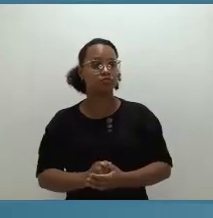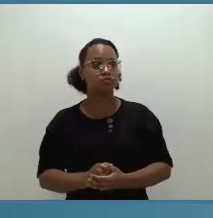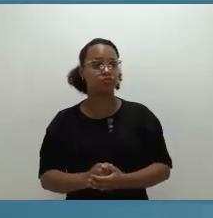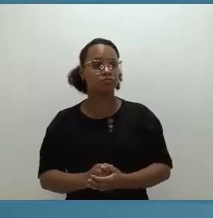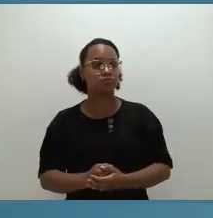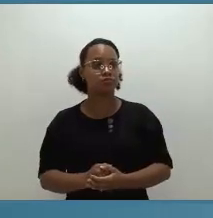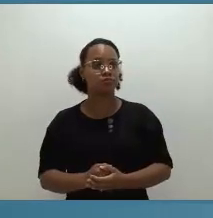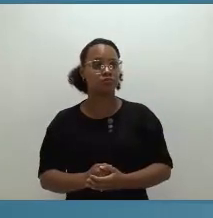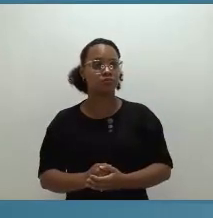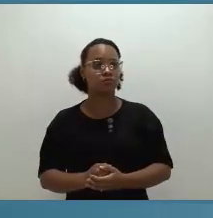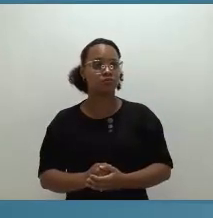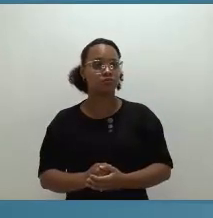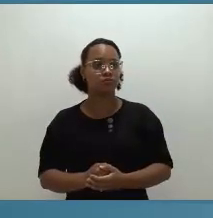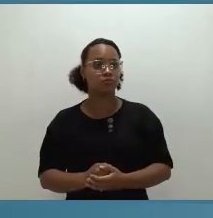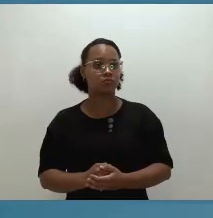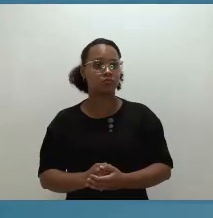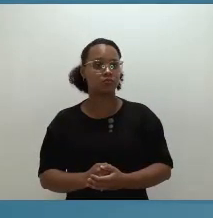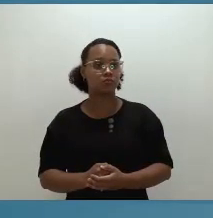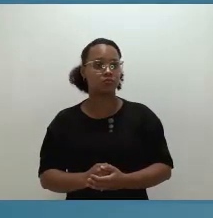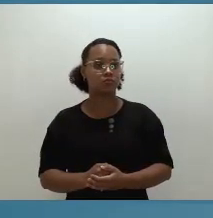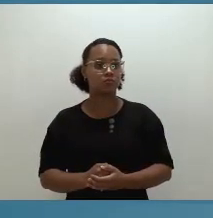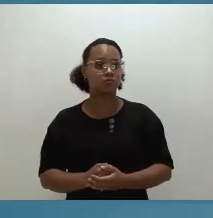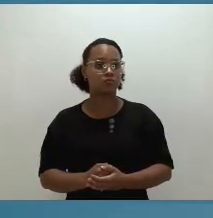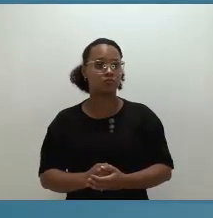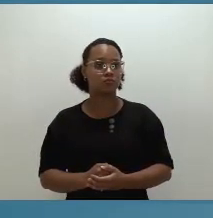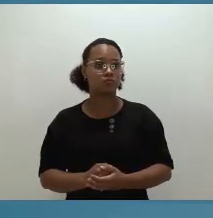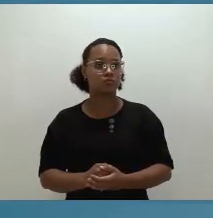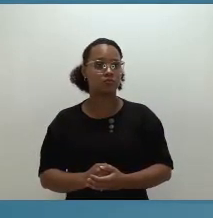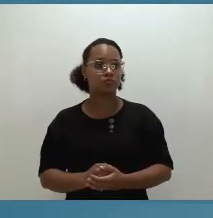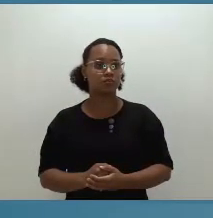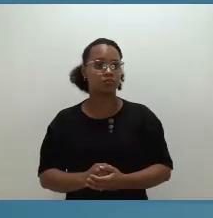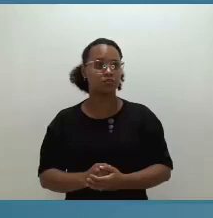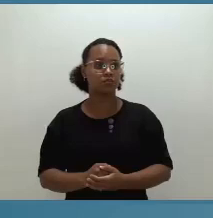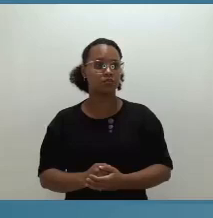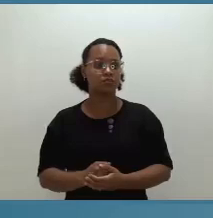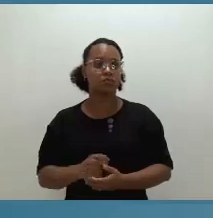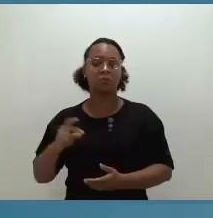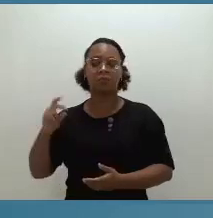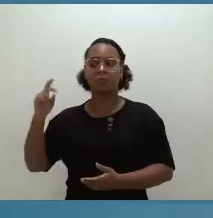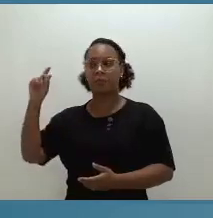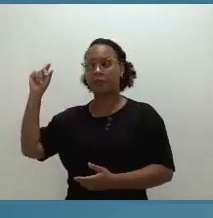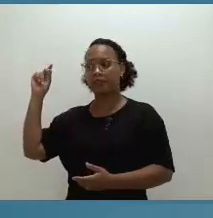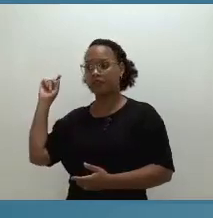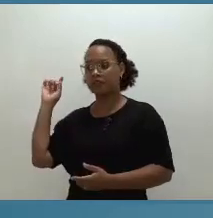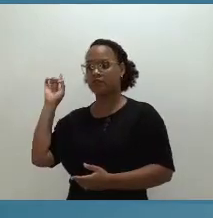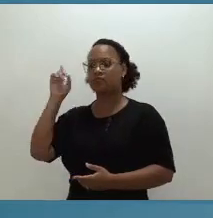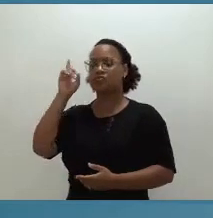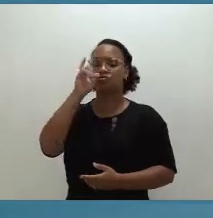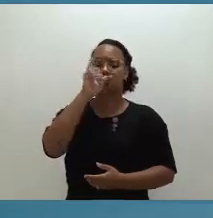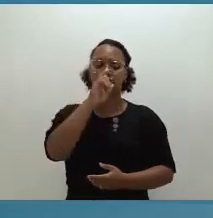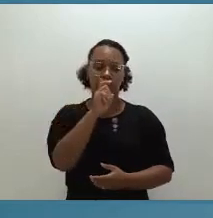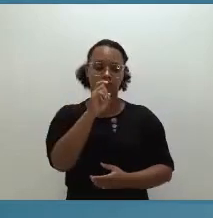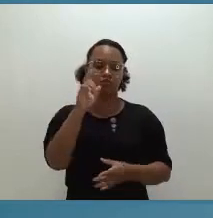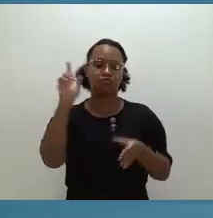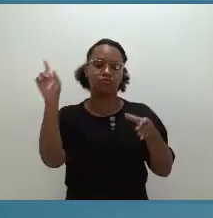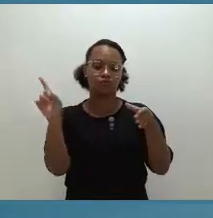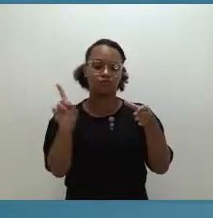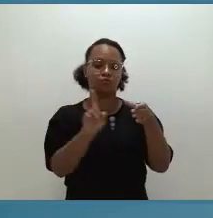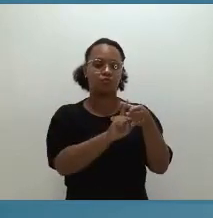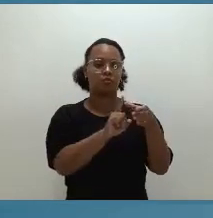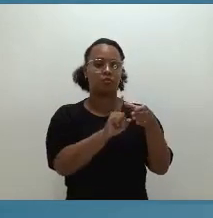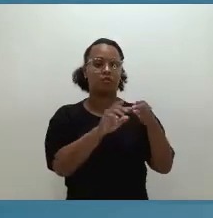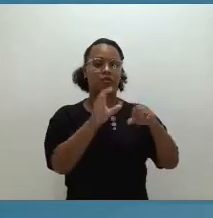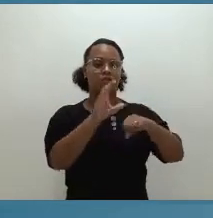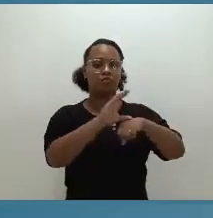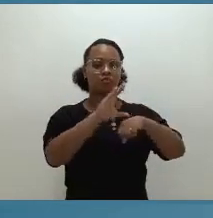nas vezes anteriores, tive uma dificuldade, né? Sim. Apesar de o padrão já ter se colocado Então, faça a mesma coisa que